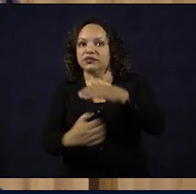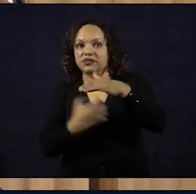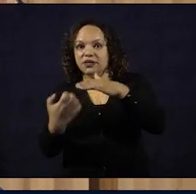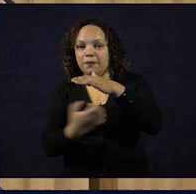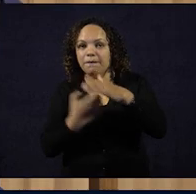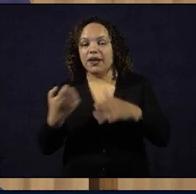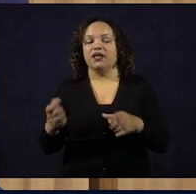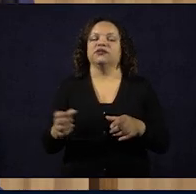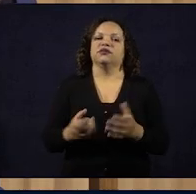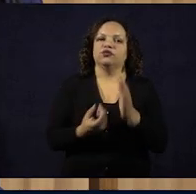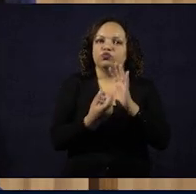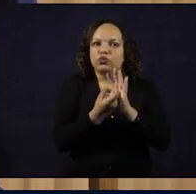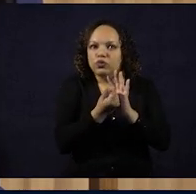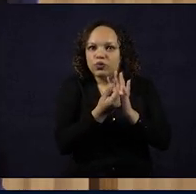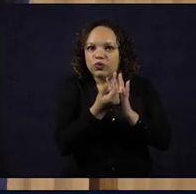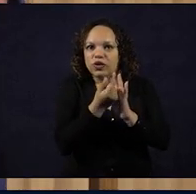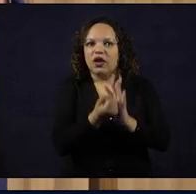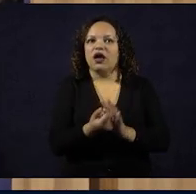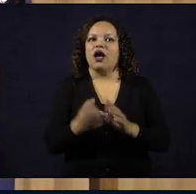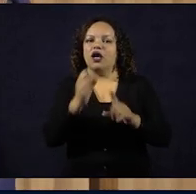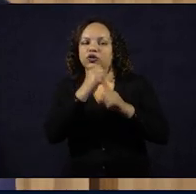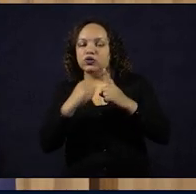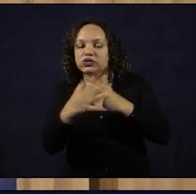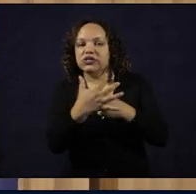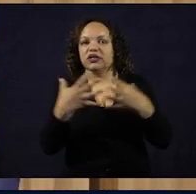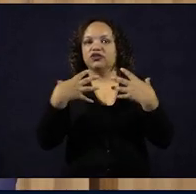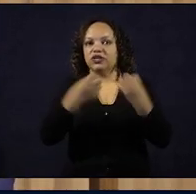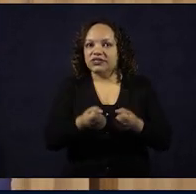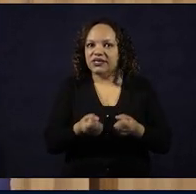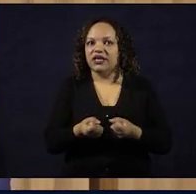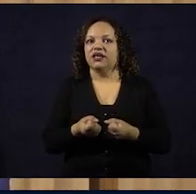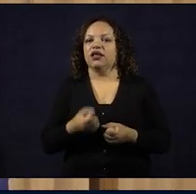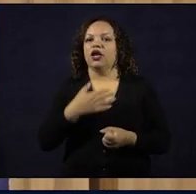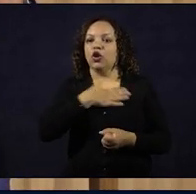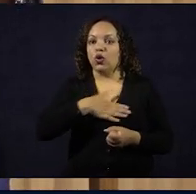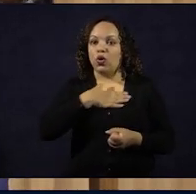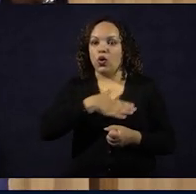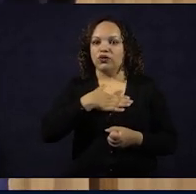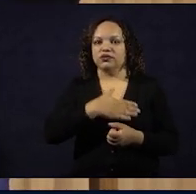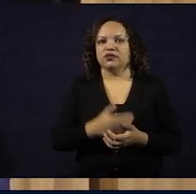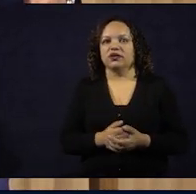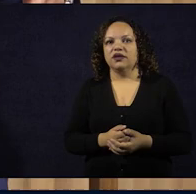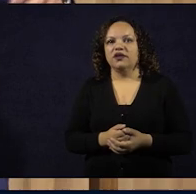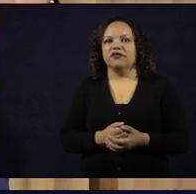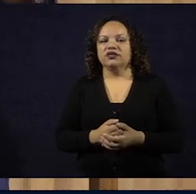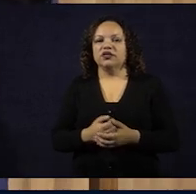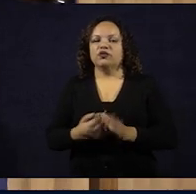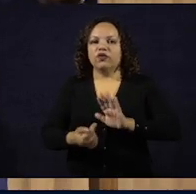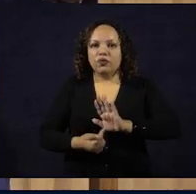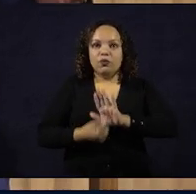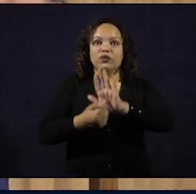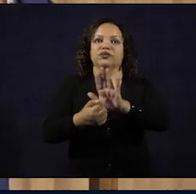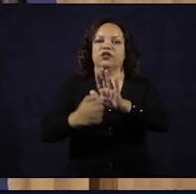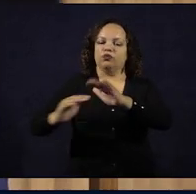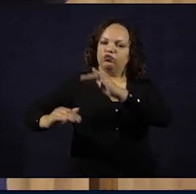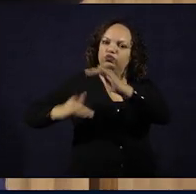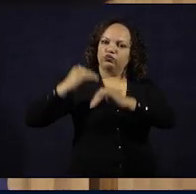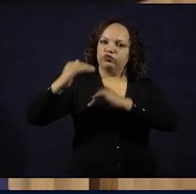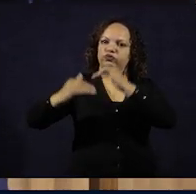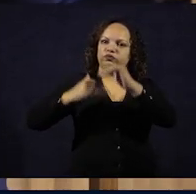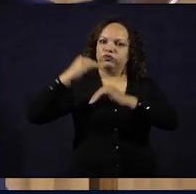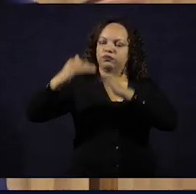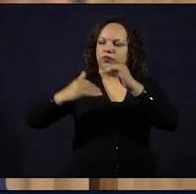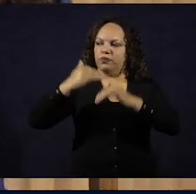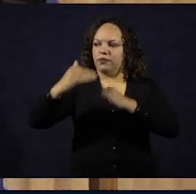a sociedade aceita gosta e usa o mercado de capitais e ele vai ser um indutor de desenvolvimento nesse